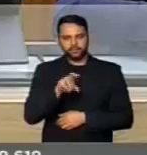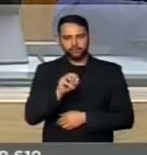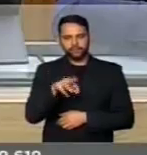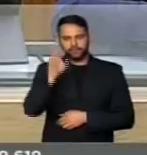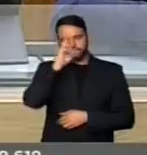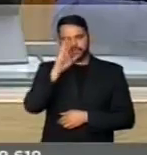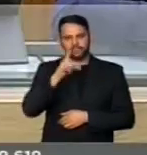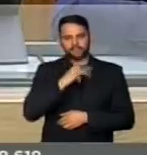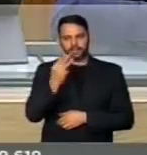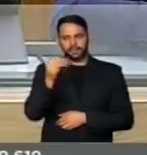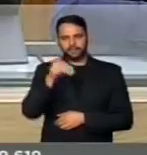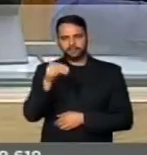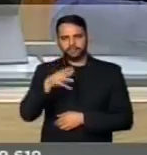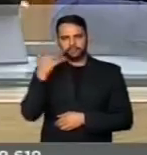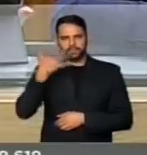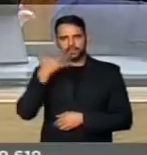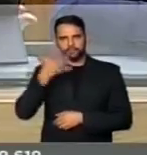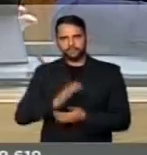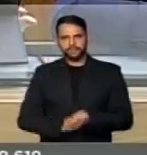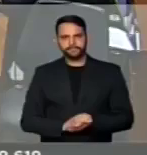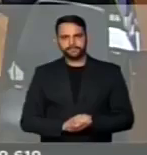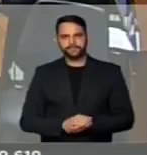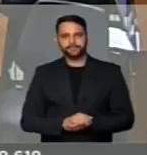Vossa Excelência tem 3 minutos na tribuna.